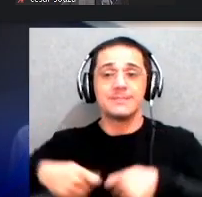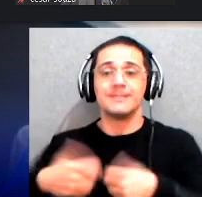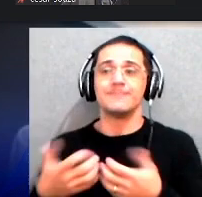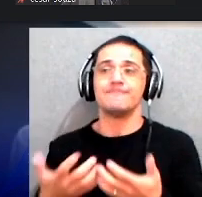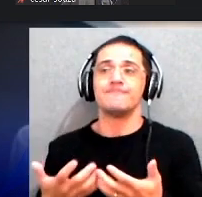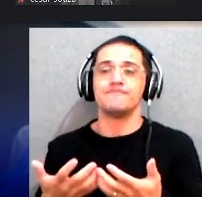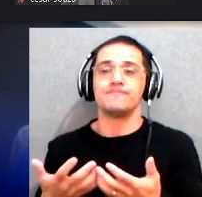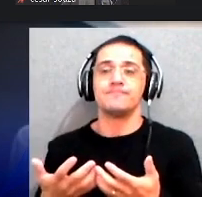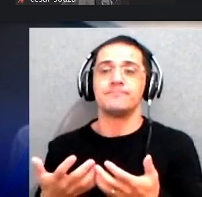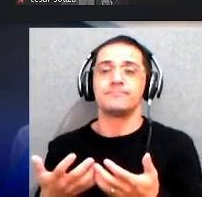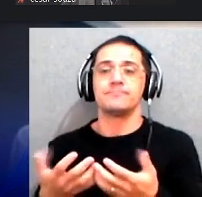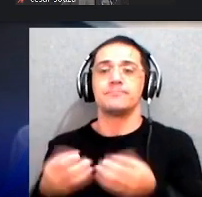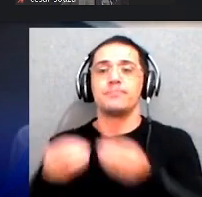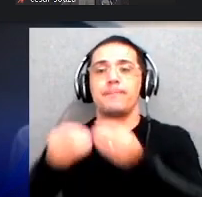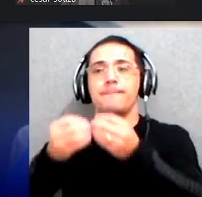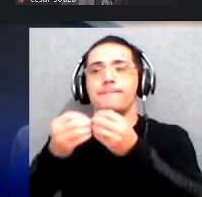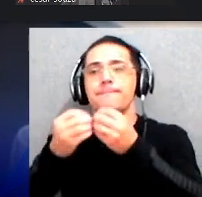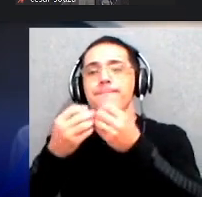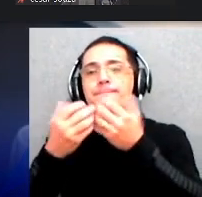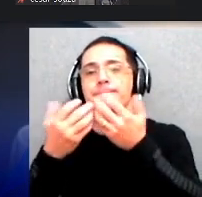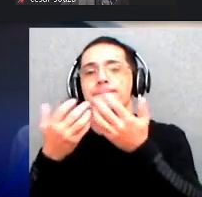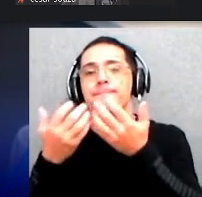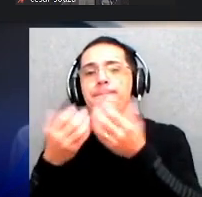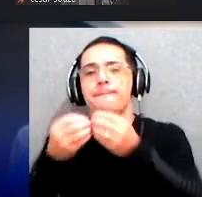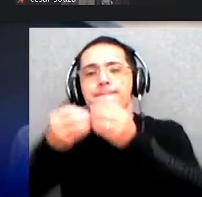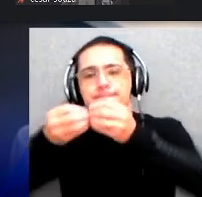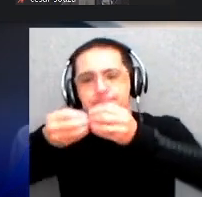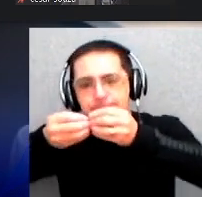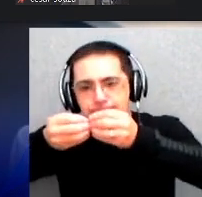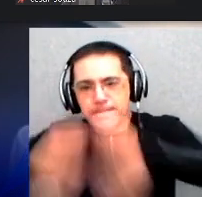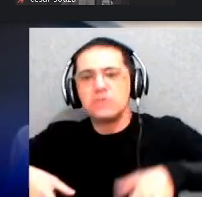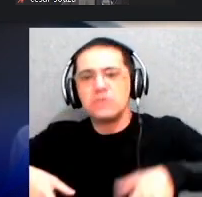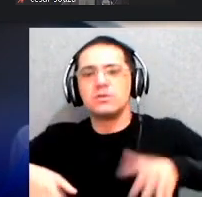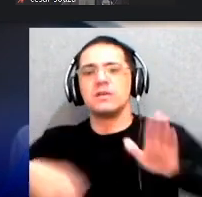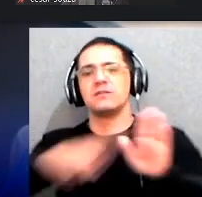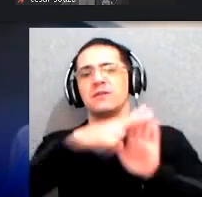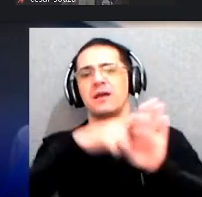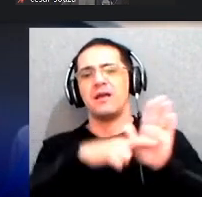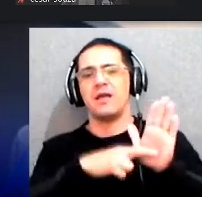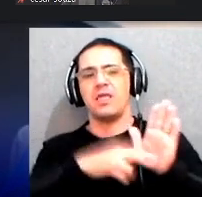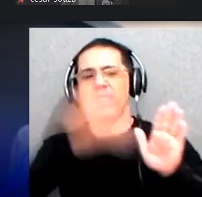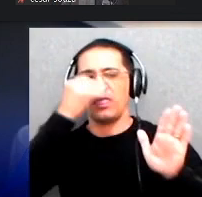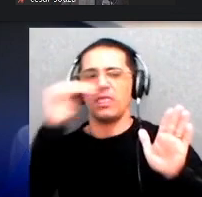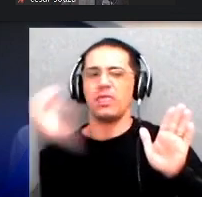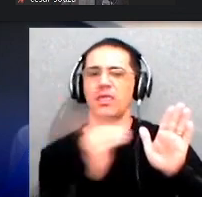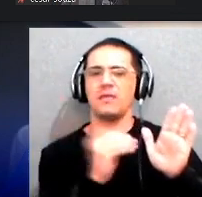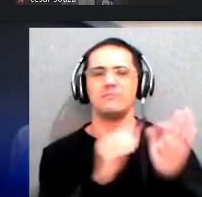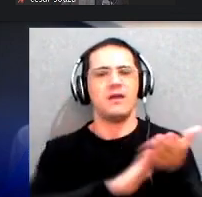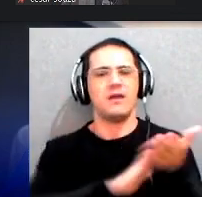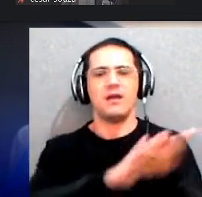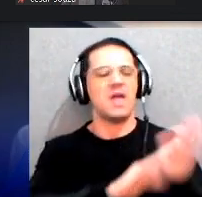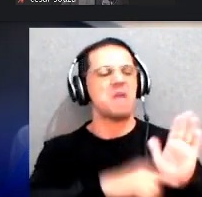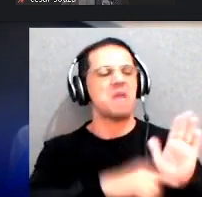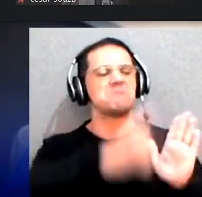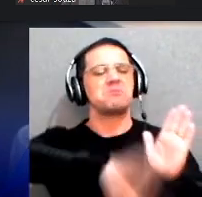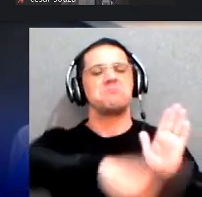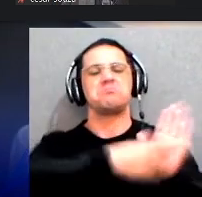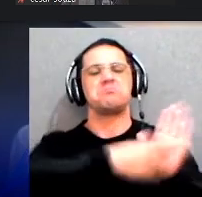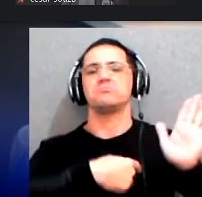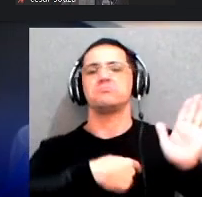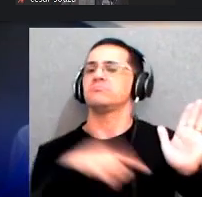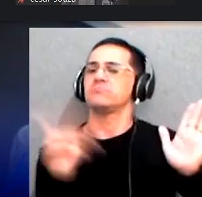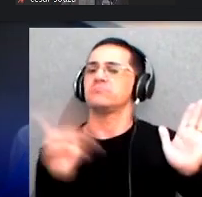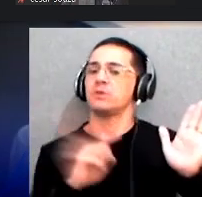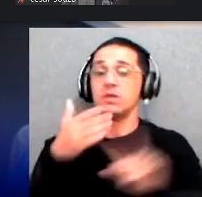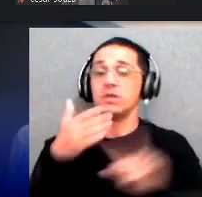traga um ferimento a um princípio. Não vá trazer uma nulidade nesse processo. Então, a tecnologia tem que ser